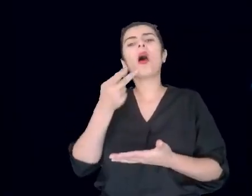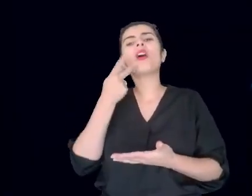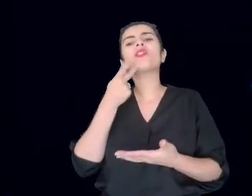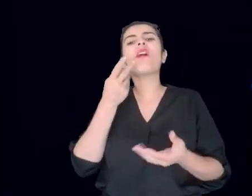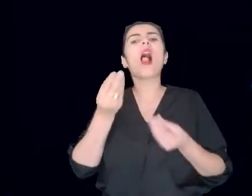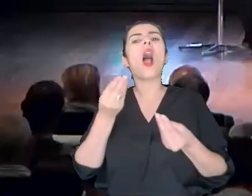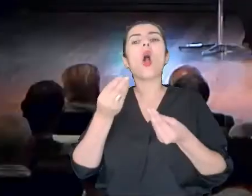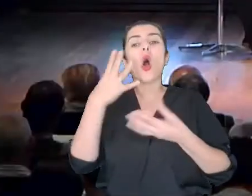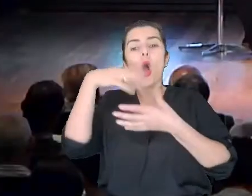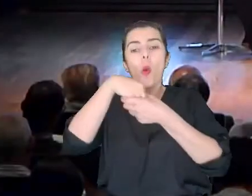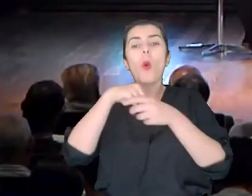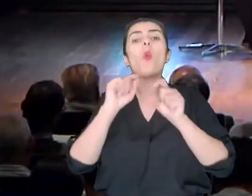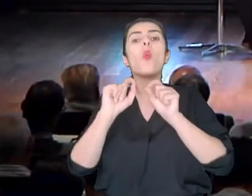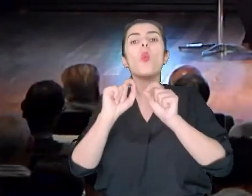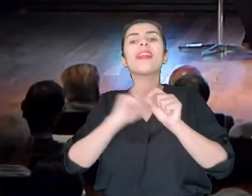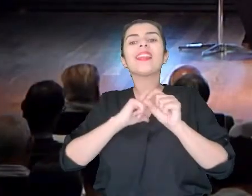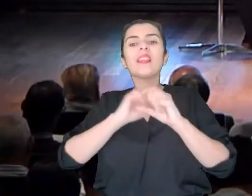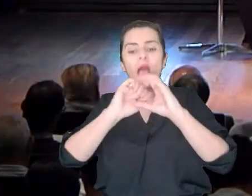componentes.